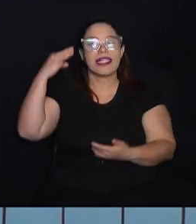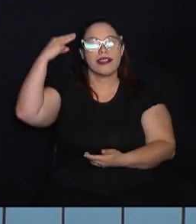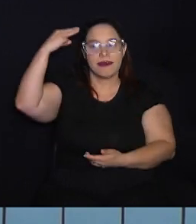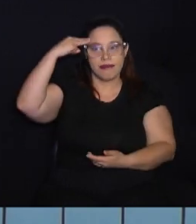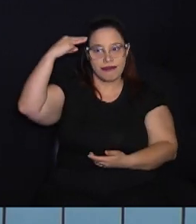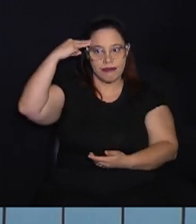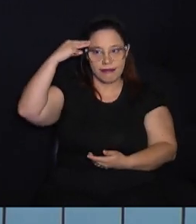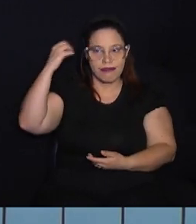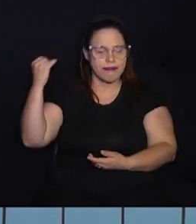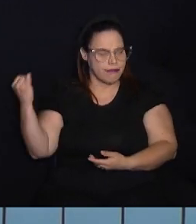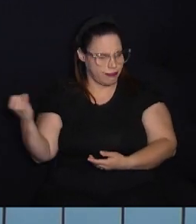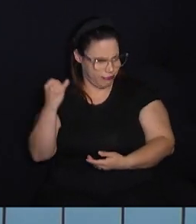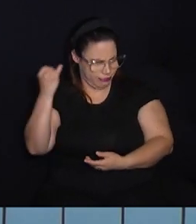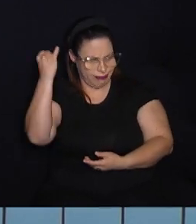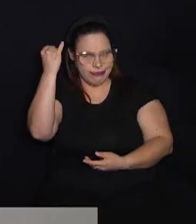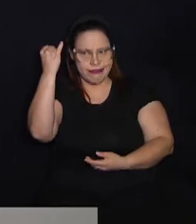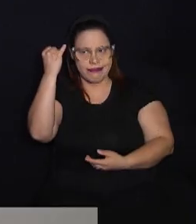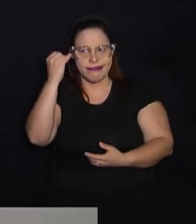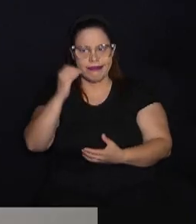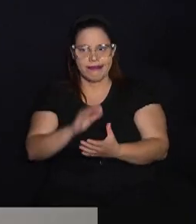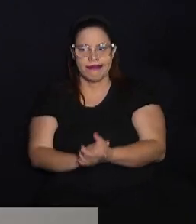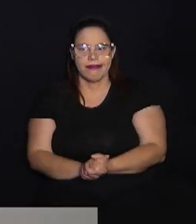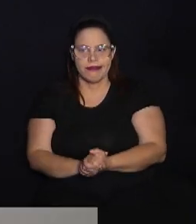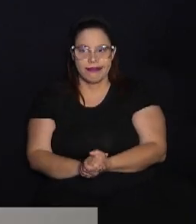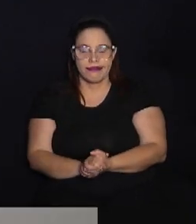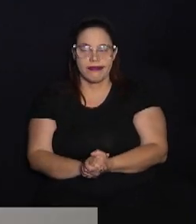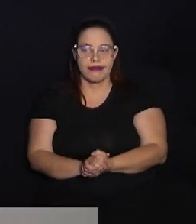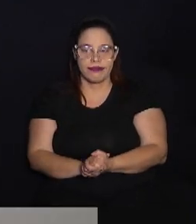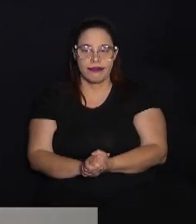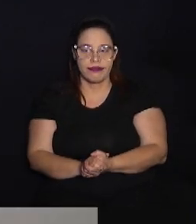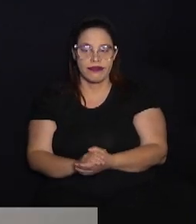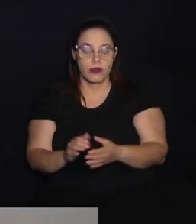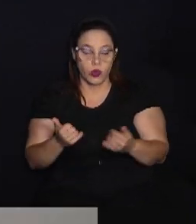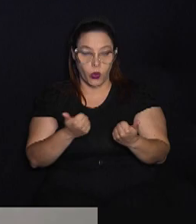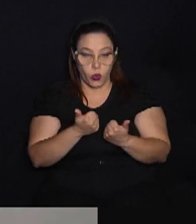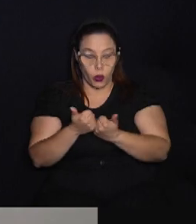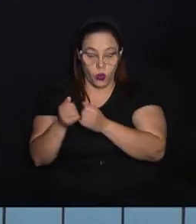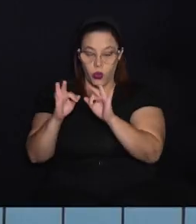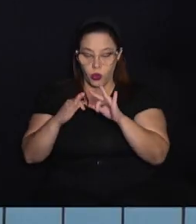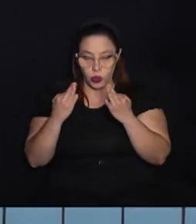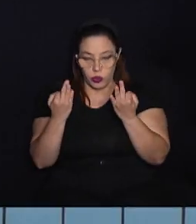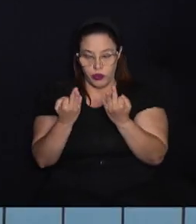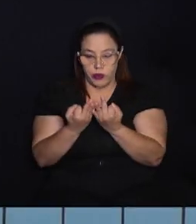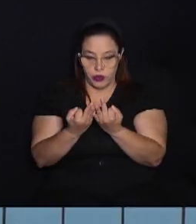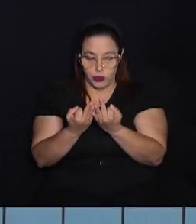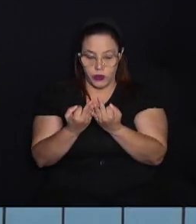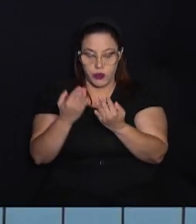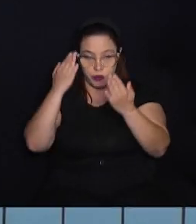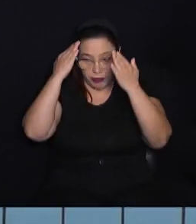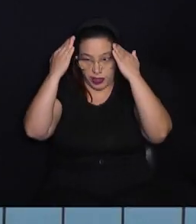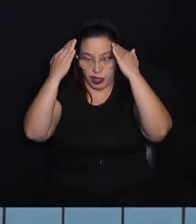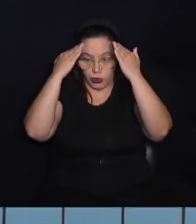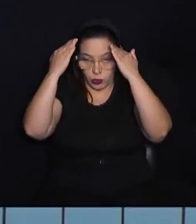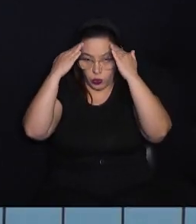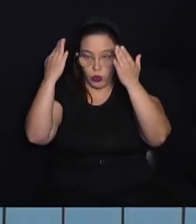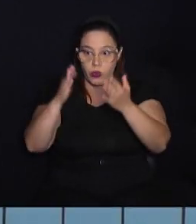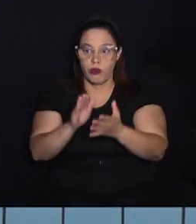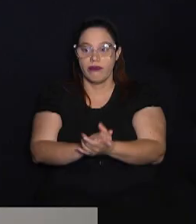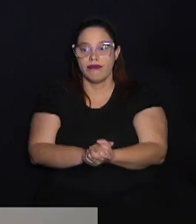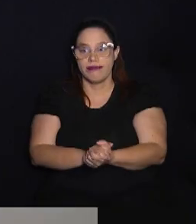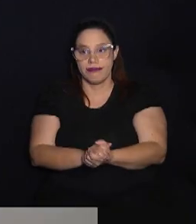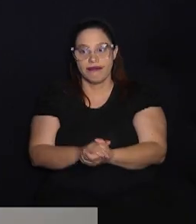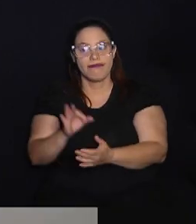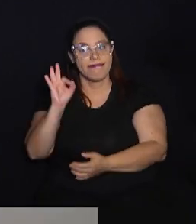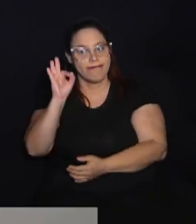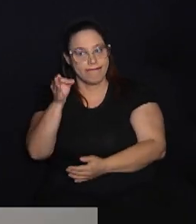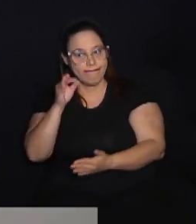né, importantíssima, que ele sempre esteja acompanhado aí da família, de psicólogos, né?